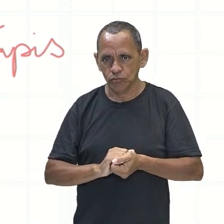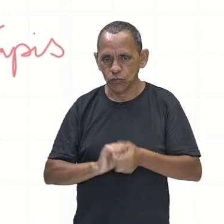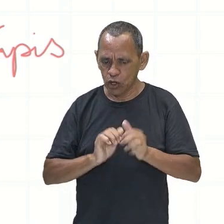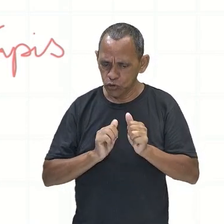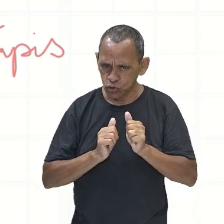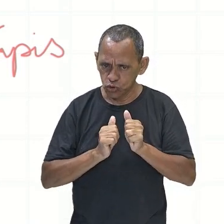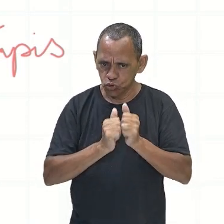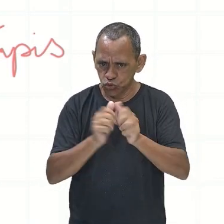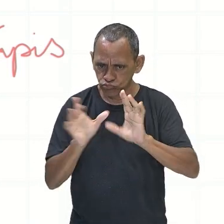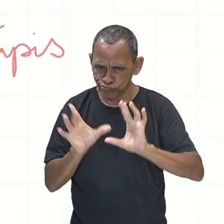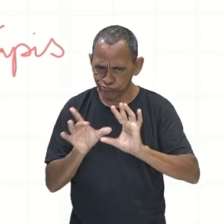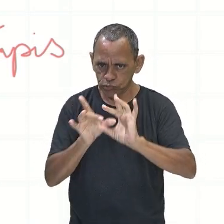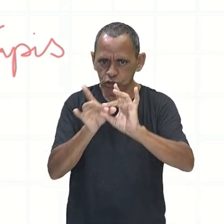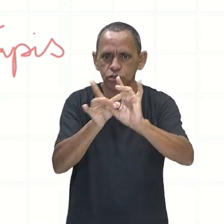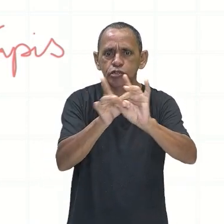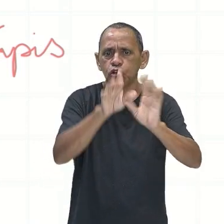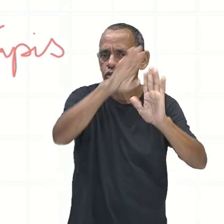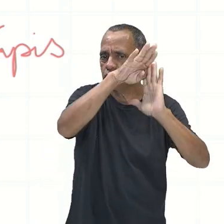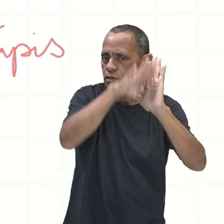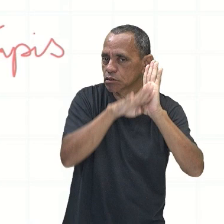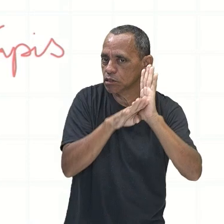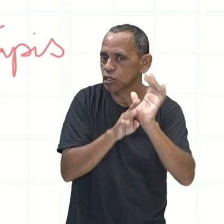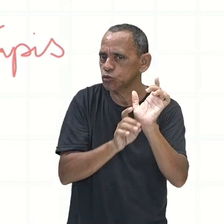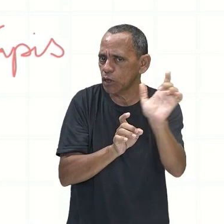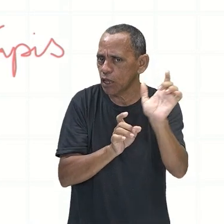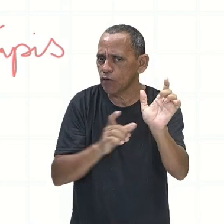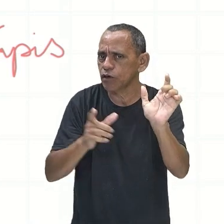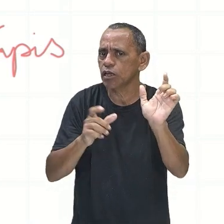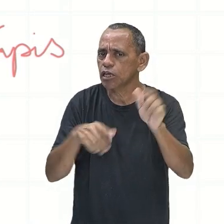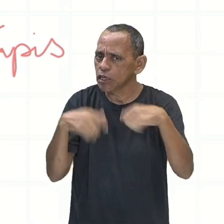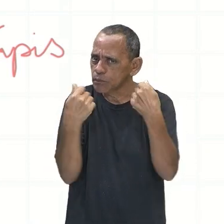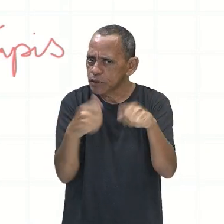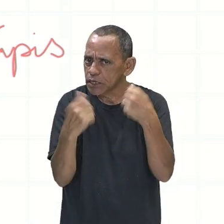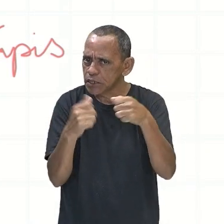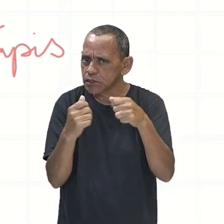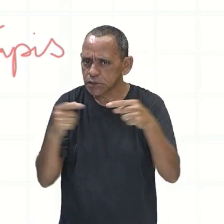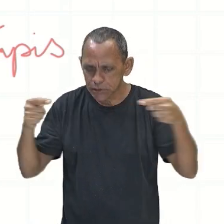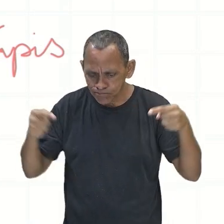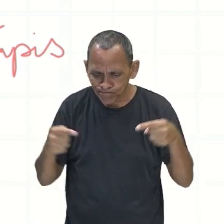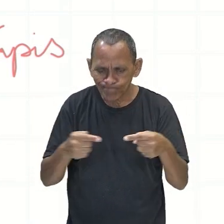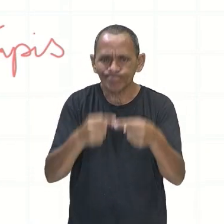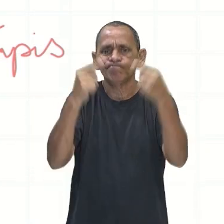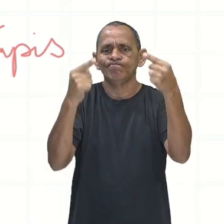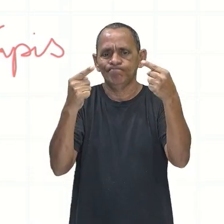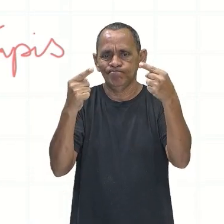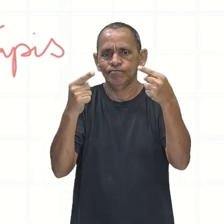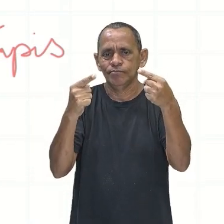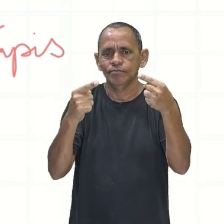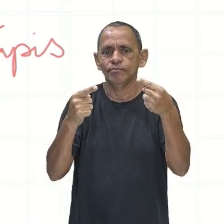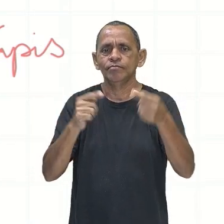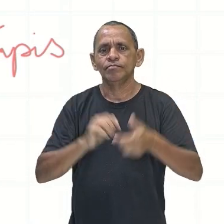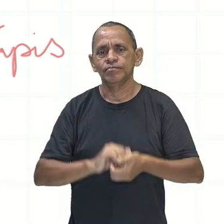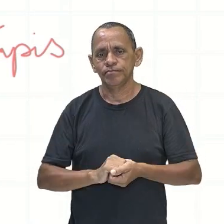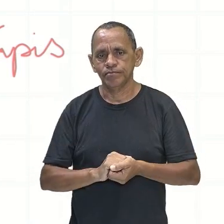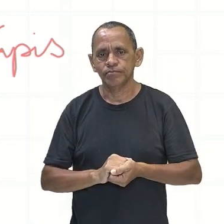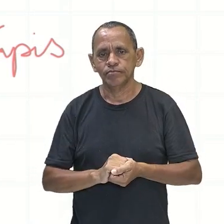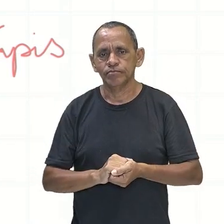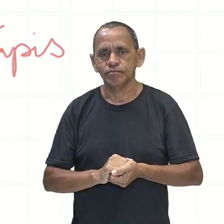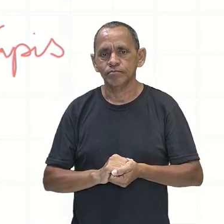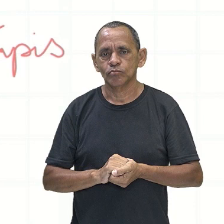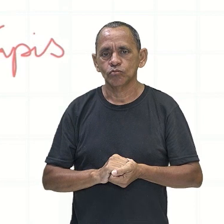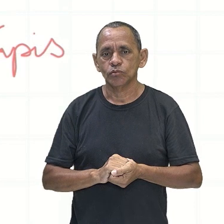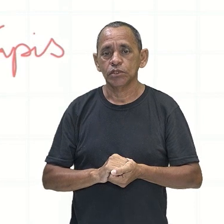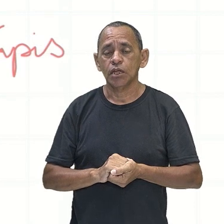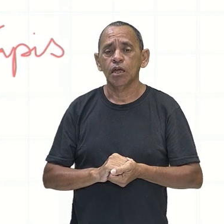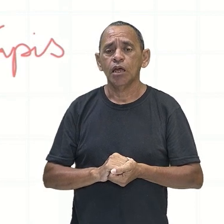né, dessas classes de palavras em que elas têm que concordar, elas têm que estar em concordância, certo? Exceto, no caso, a